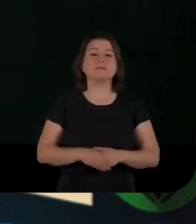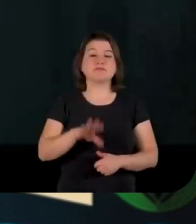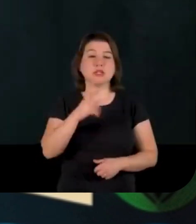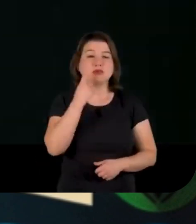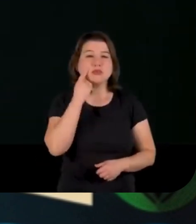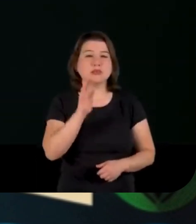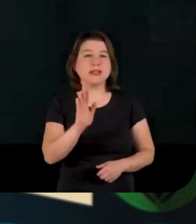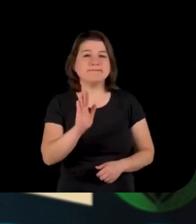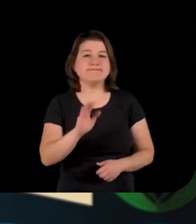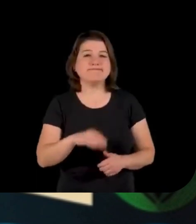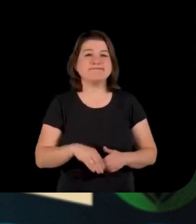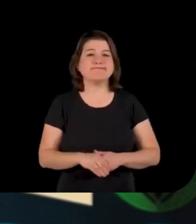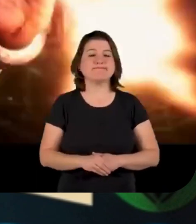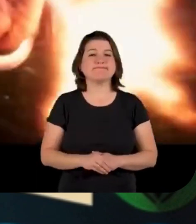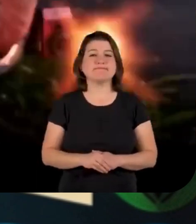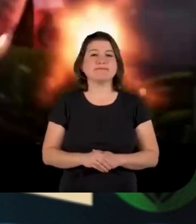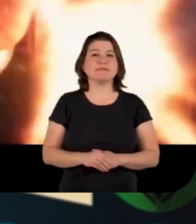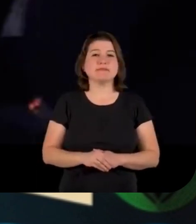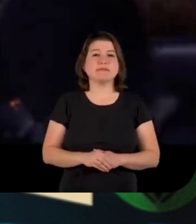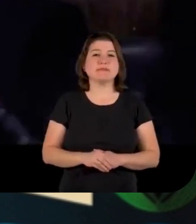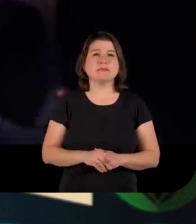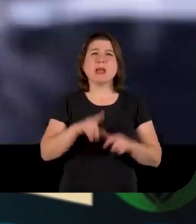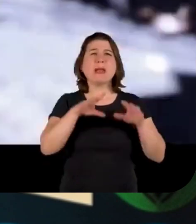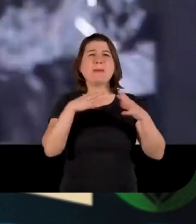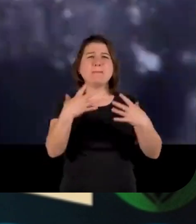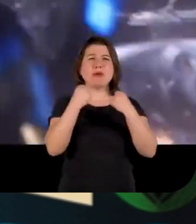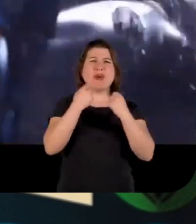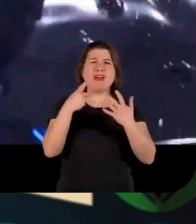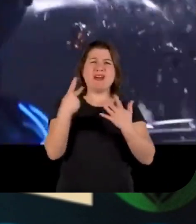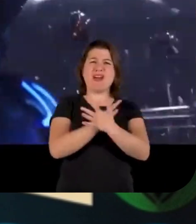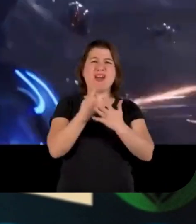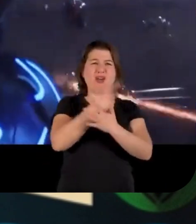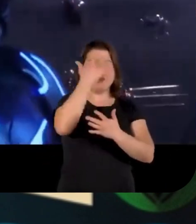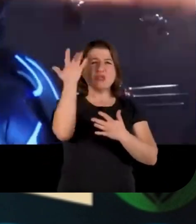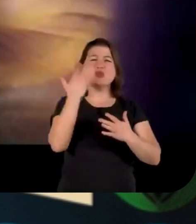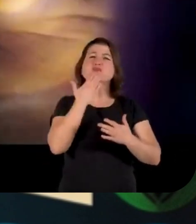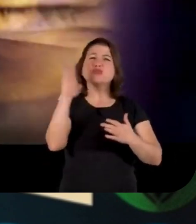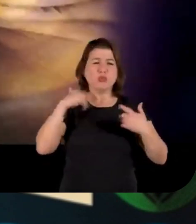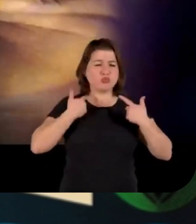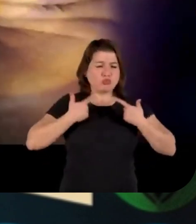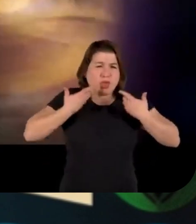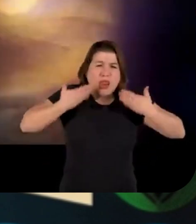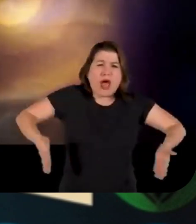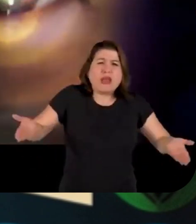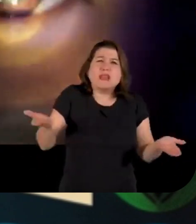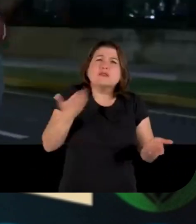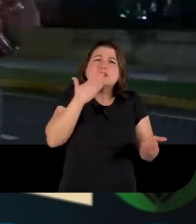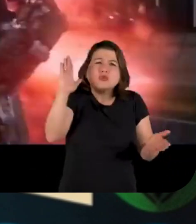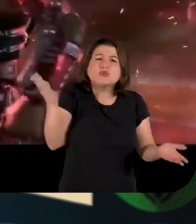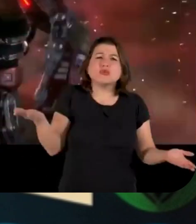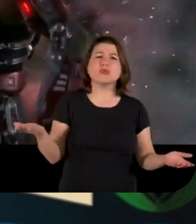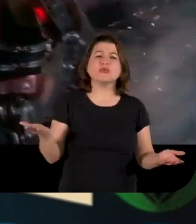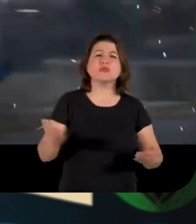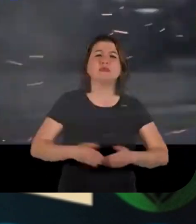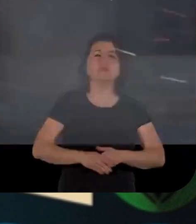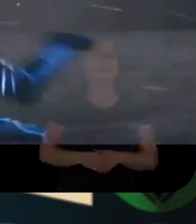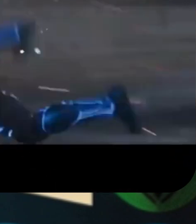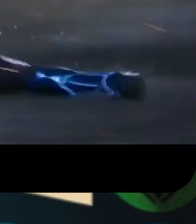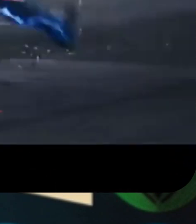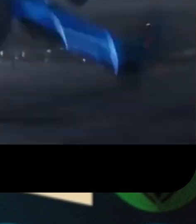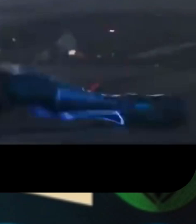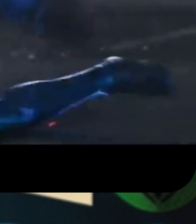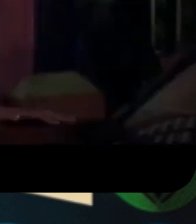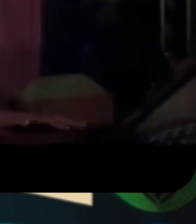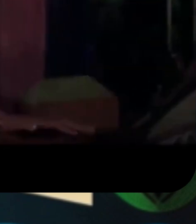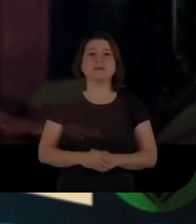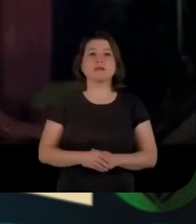E porque essa parte de família tentam levar aquela parte do Tio Ben, assim, o pai dele é meio Tio Ben da história. No lugar de ser picado por